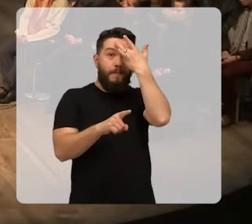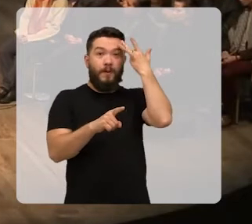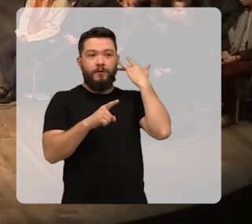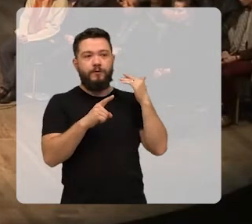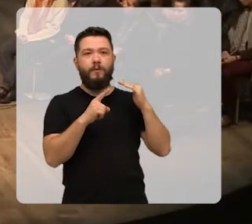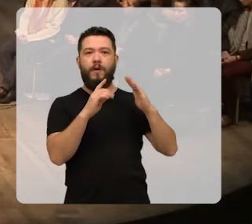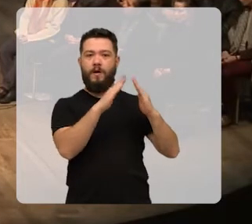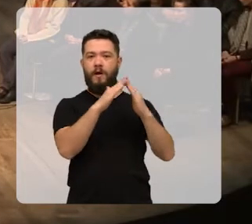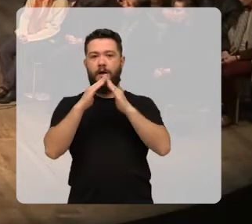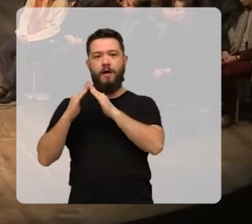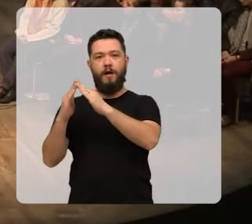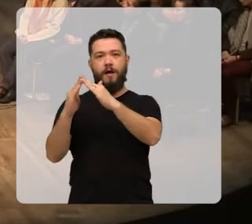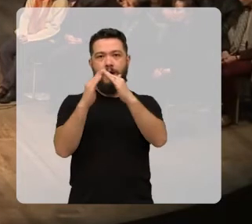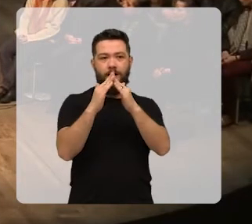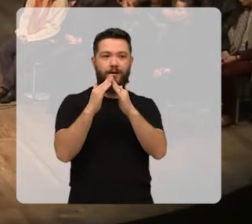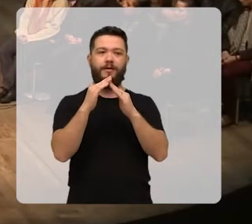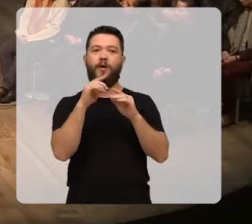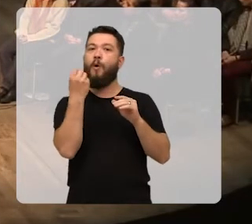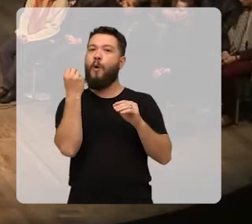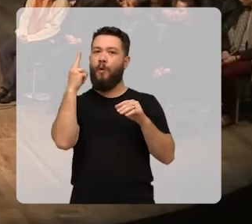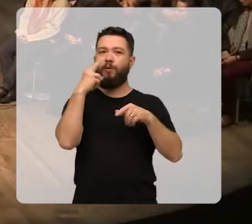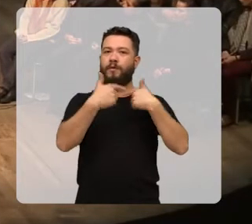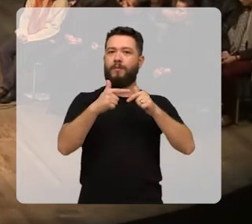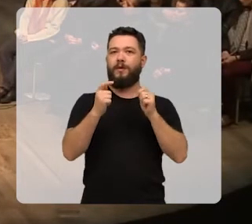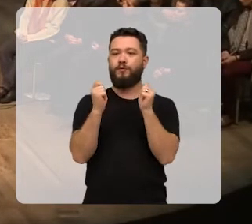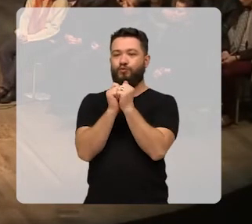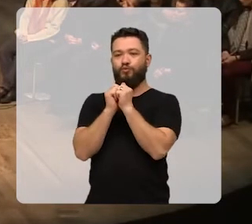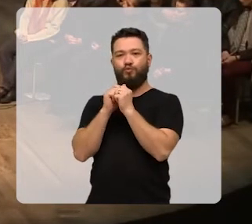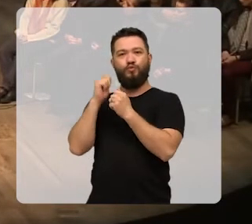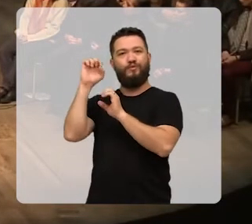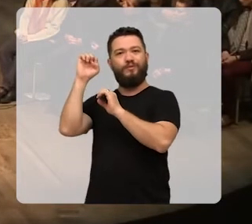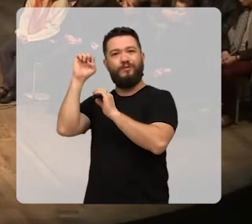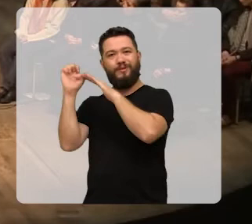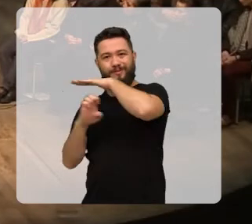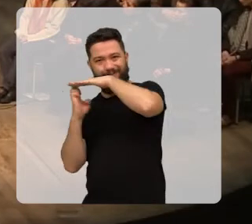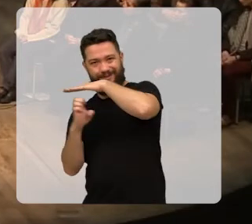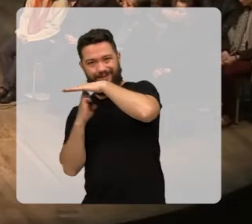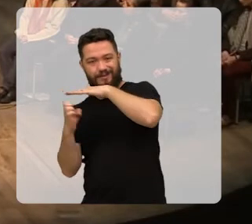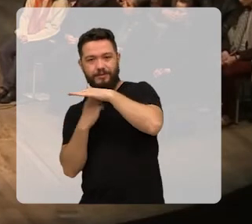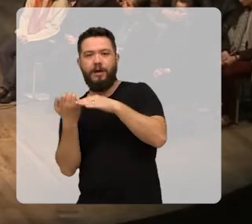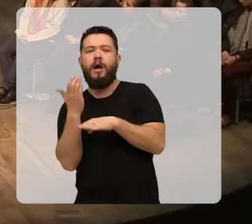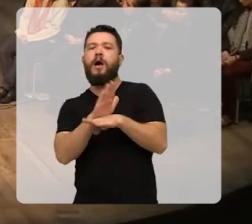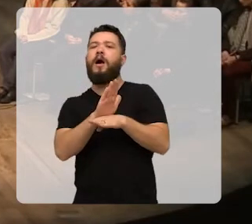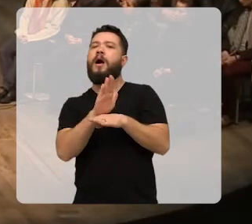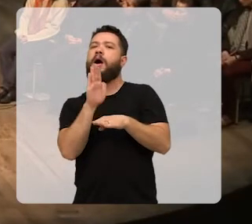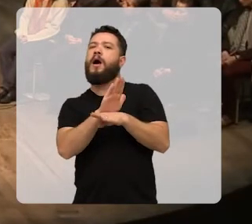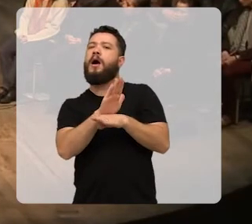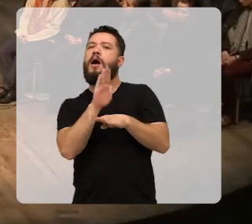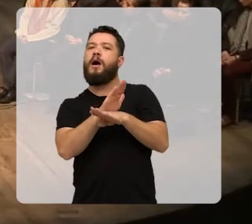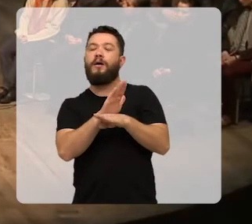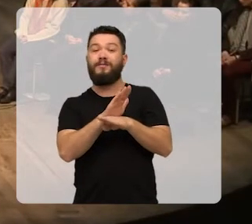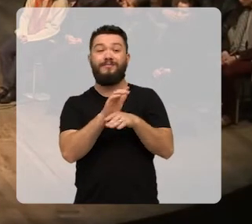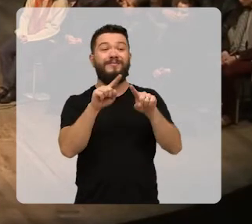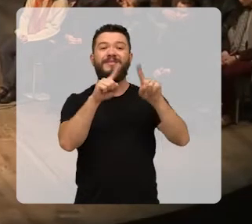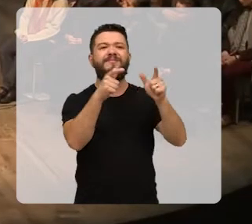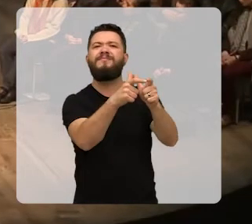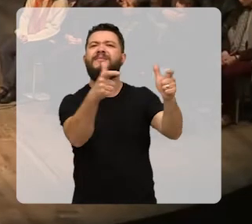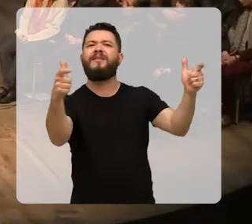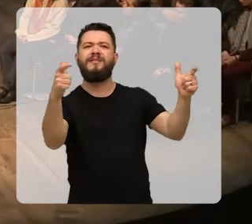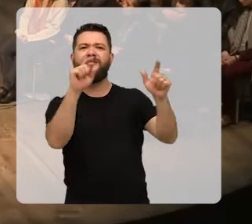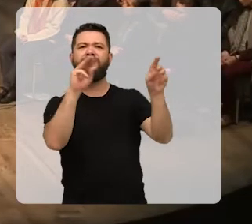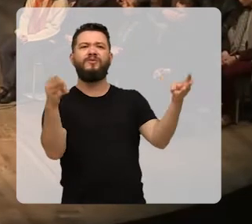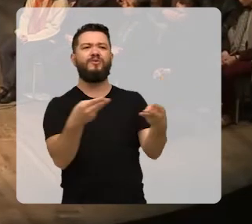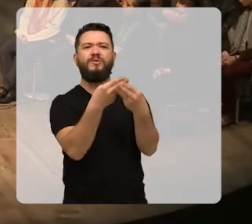trabalhavam na sua firma. dispostos a ajudar. A maioria dos judeus não tinha possibilidade para se